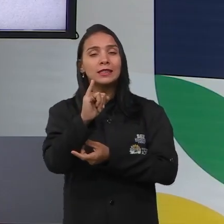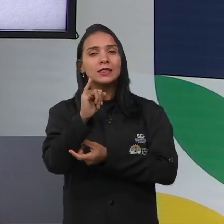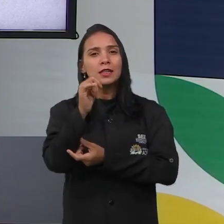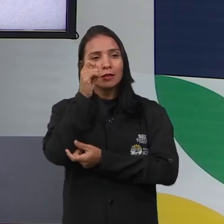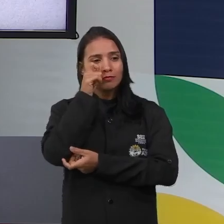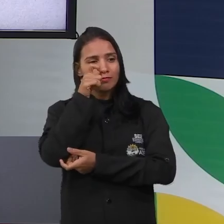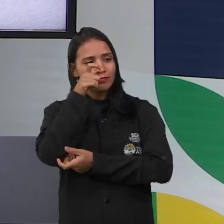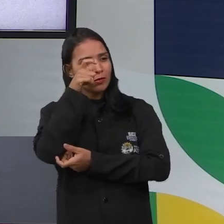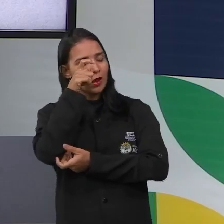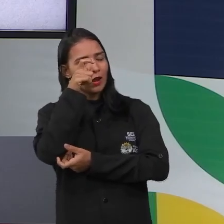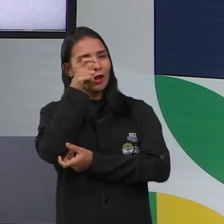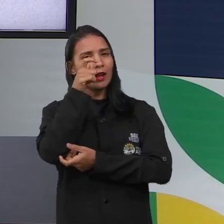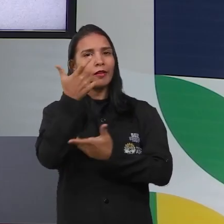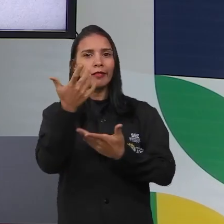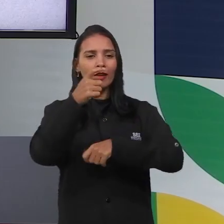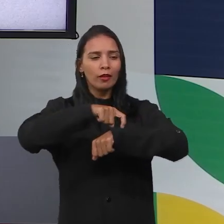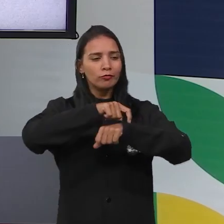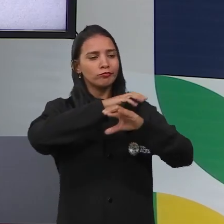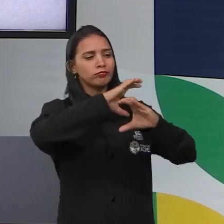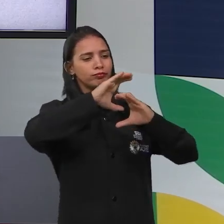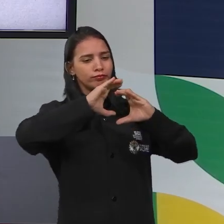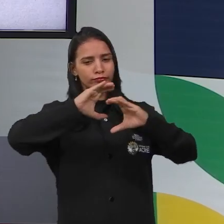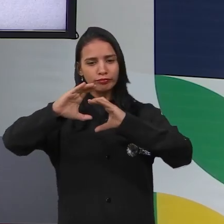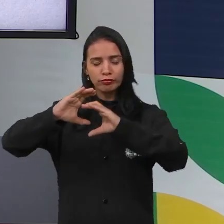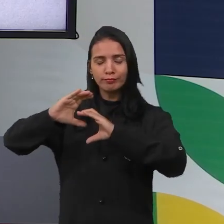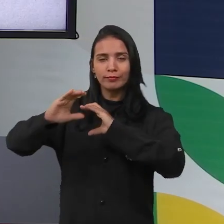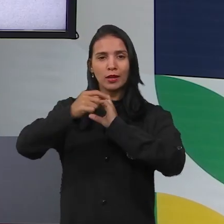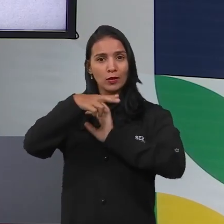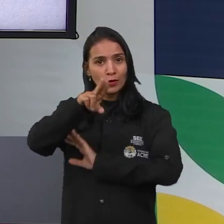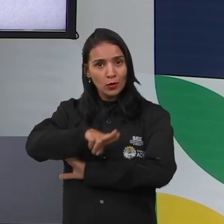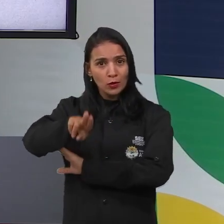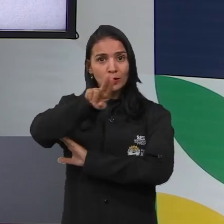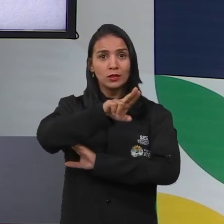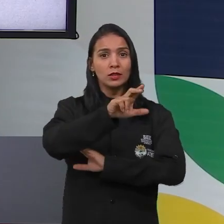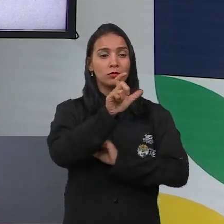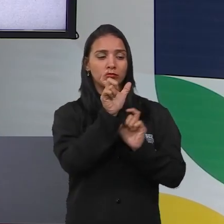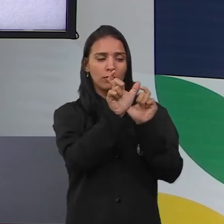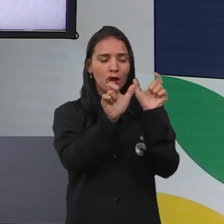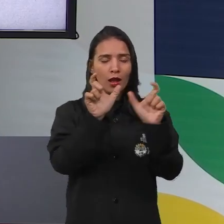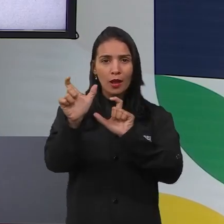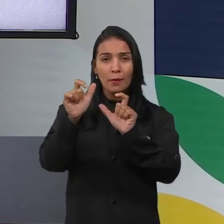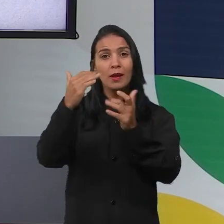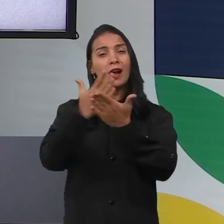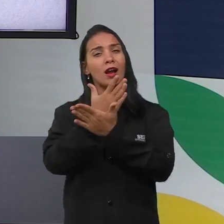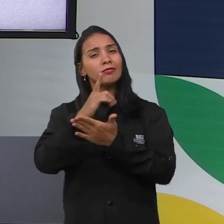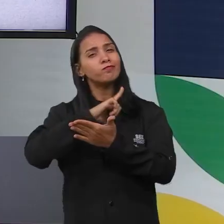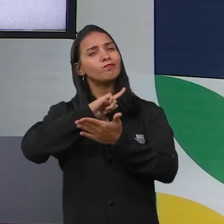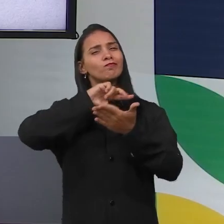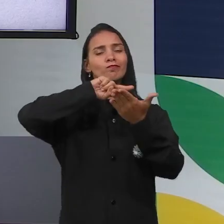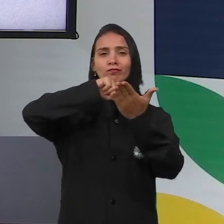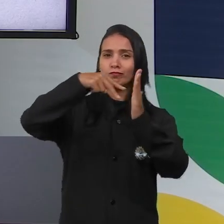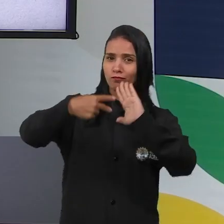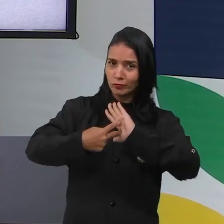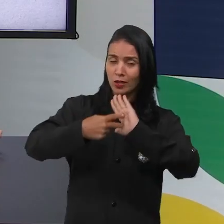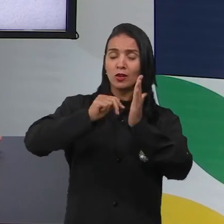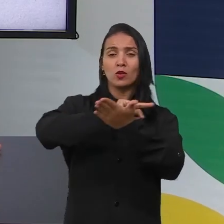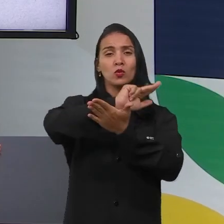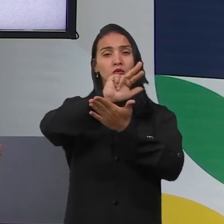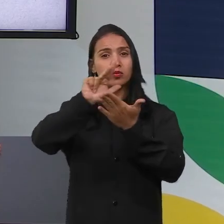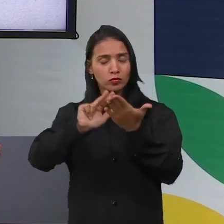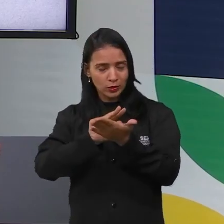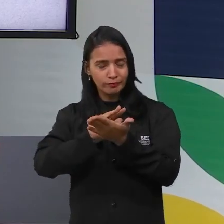estamos nos comunicando, as palavras, algumas têm significados múltiplos,